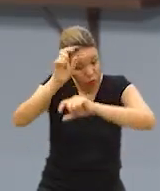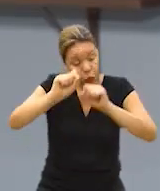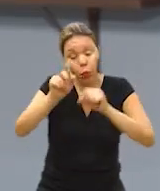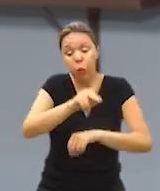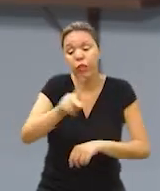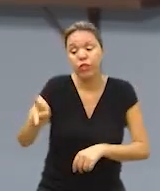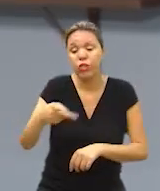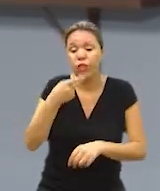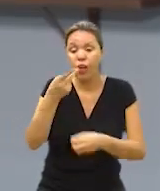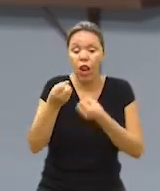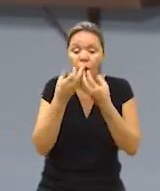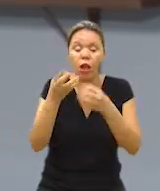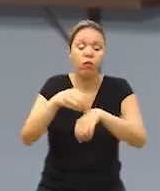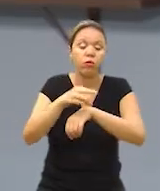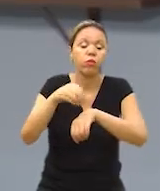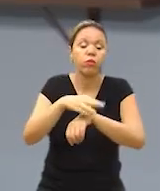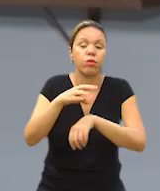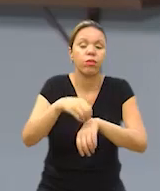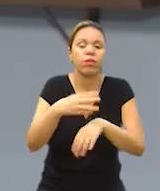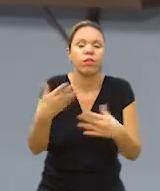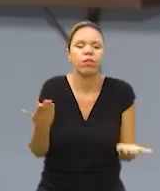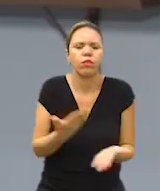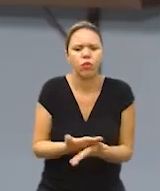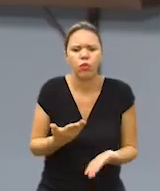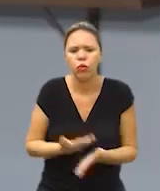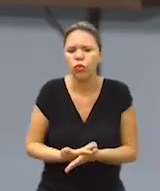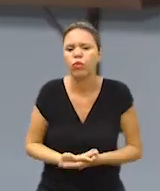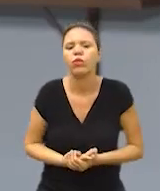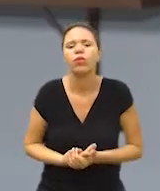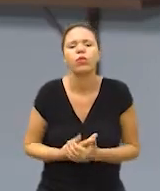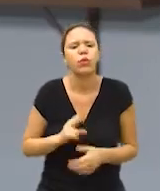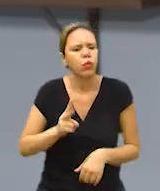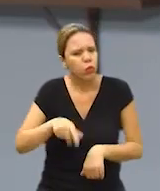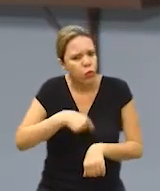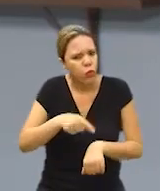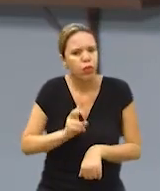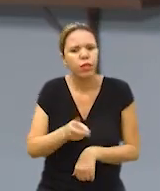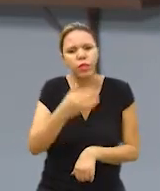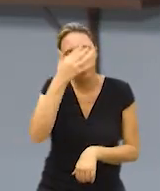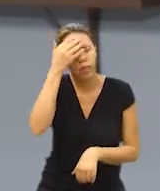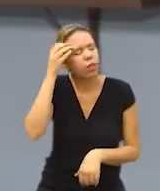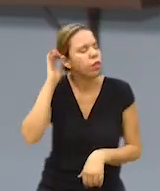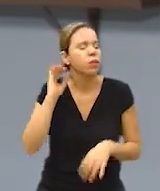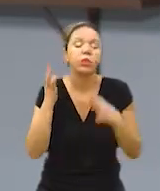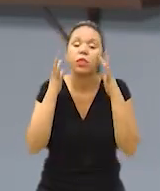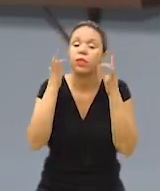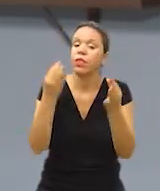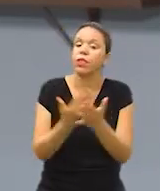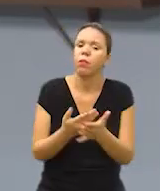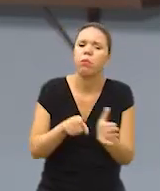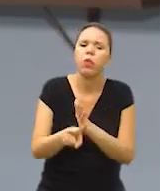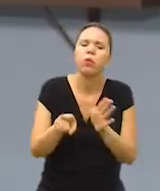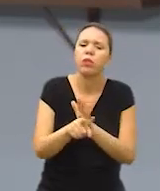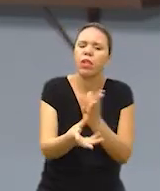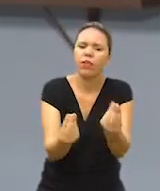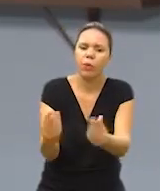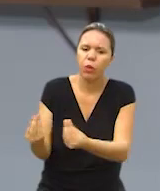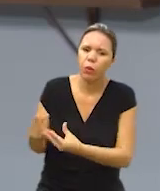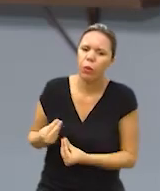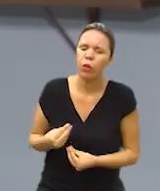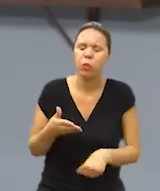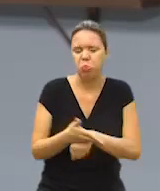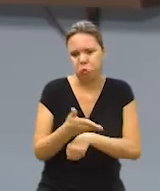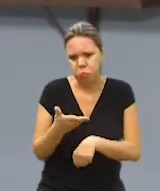os professores estavam me passando. Então, estudava o tempo todo, prestava atenção nas aulas, perguntava muito, era